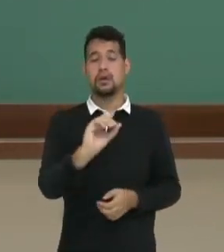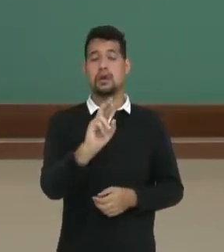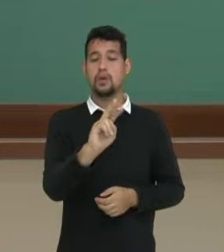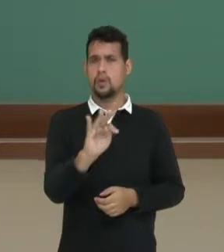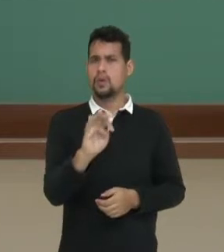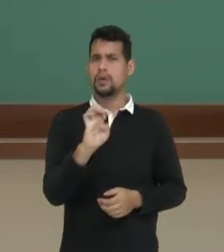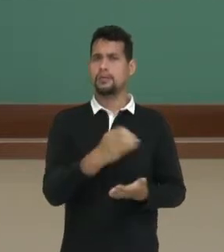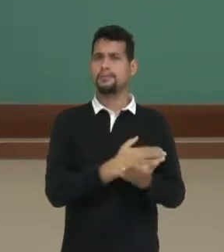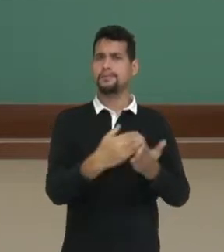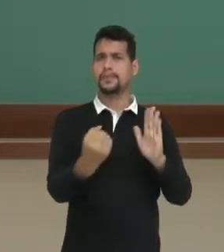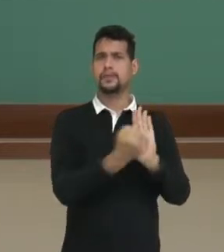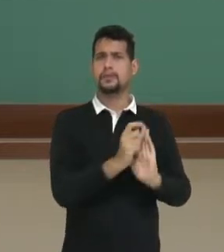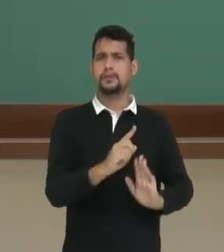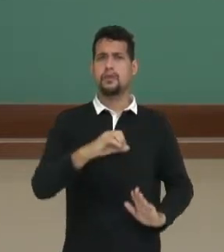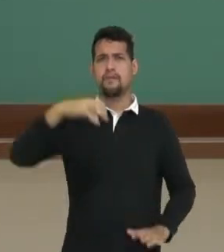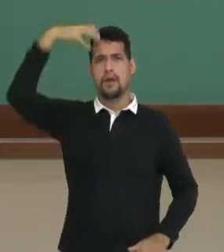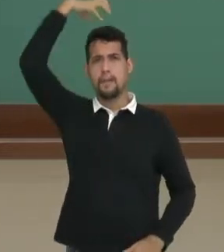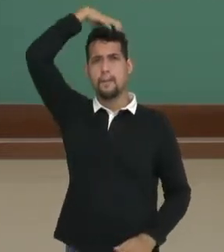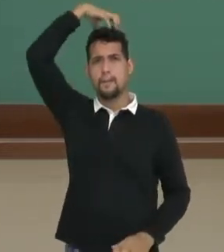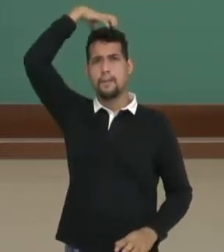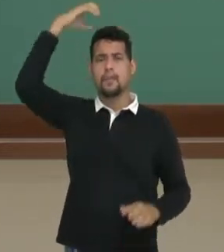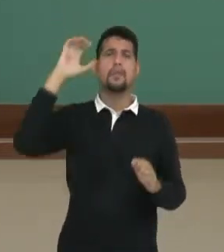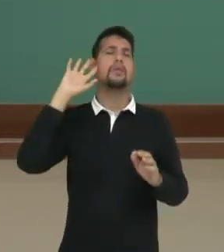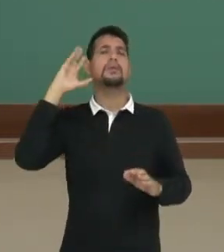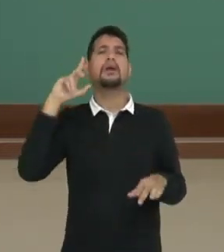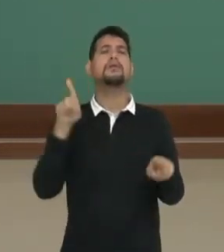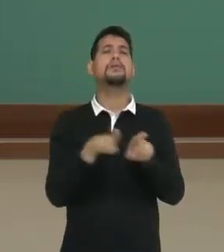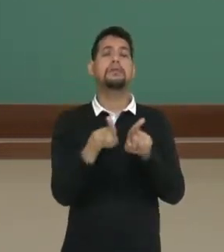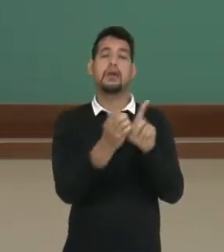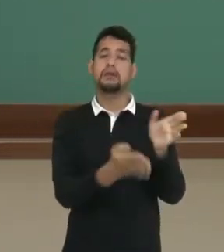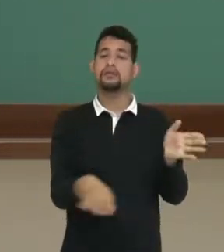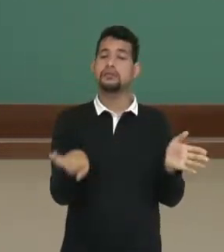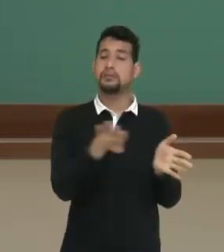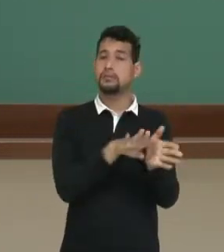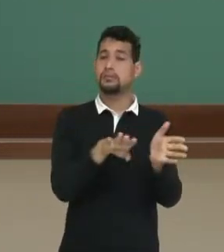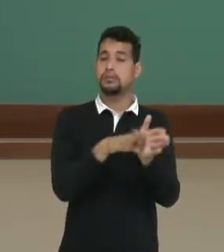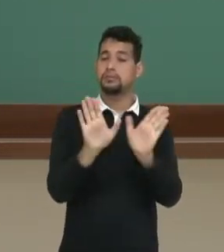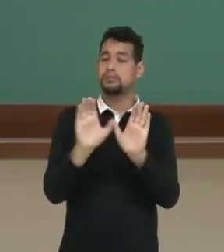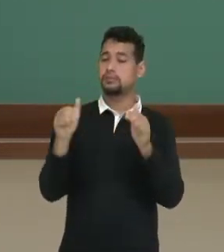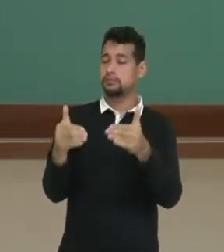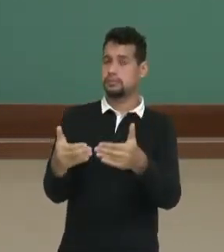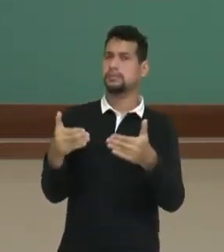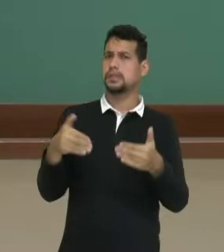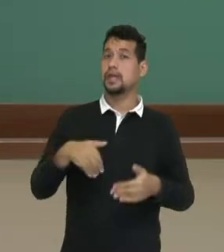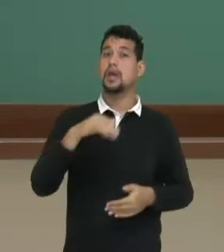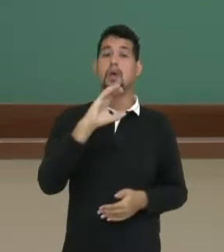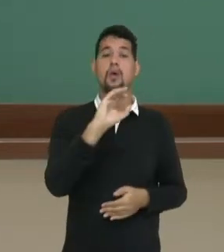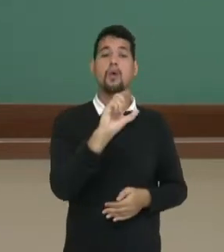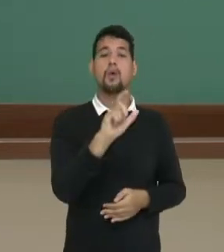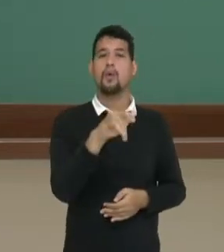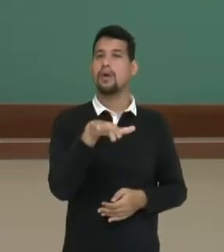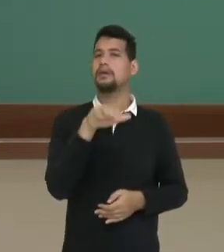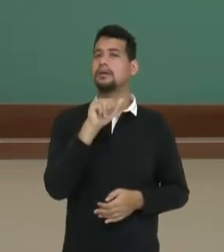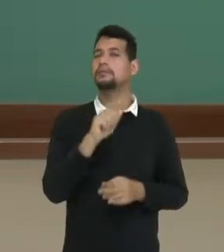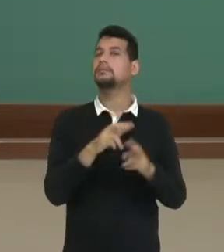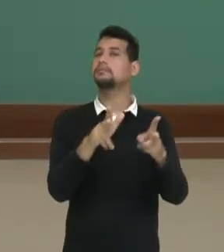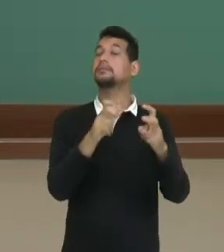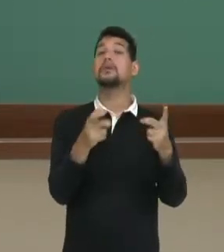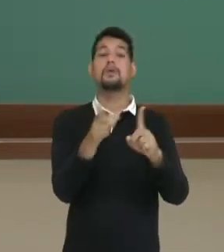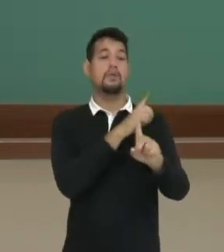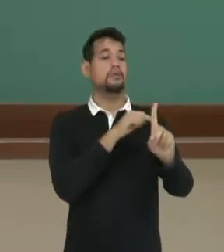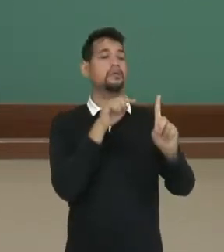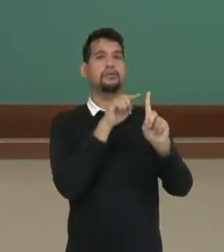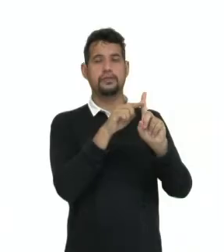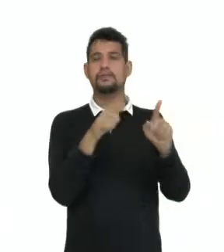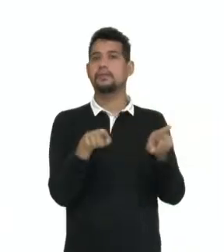e entender aí as mudanças provocadas com a chegada da corte aqui na colônia. Vamos dar uma olhadinha nos nossos objetivos,